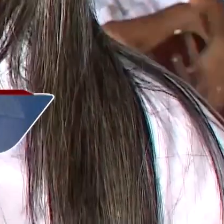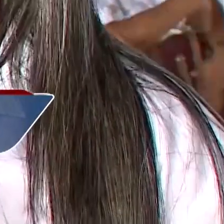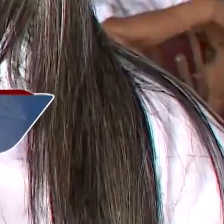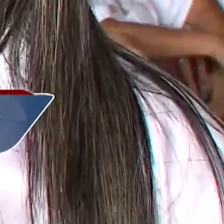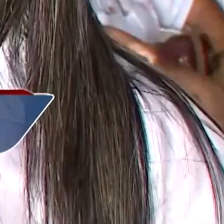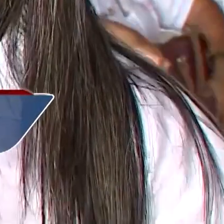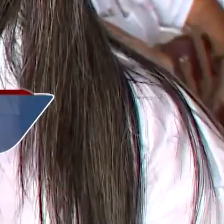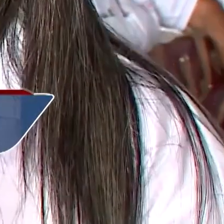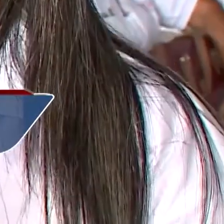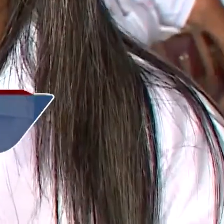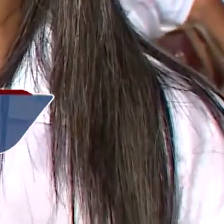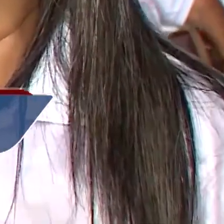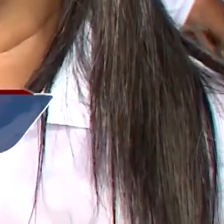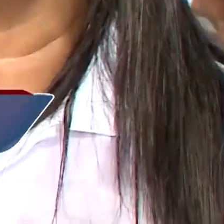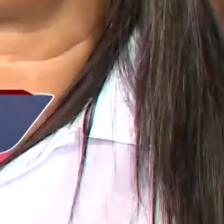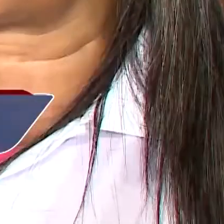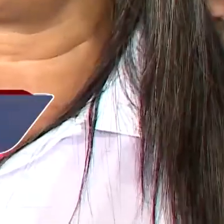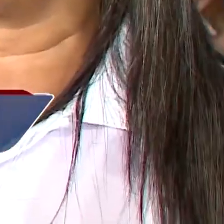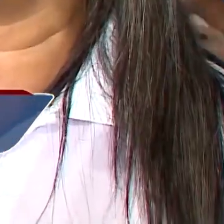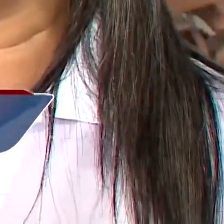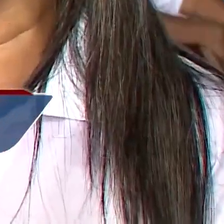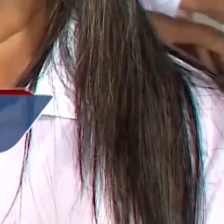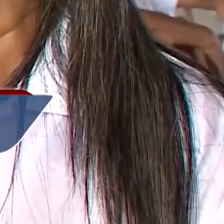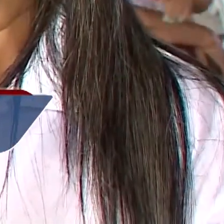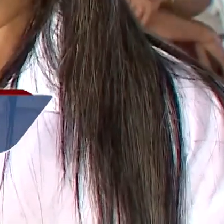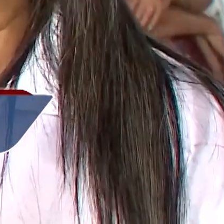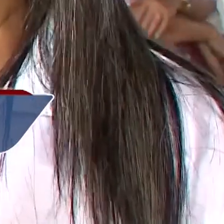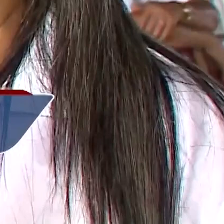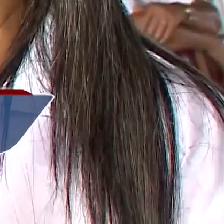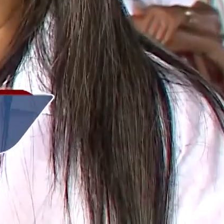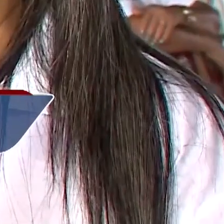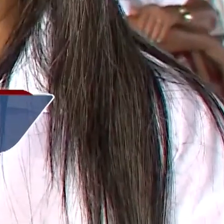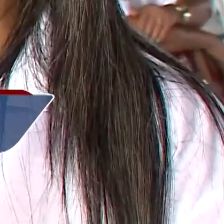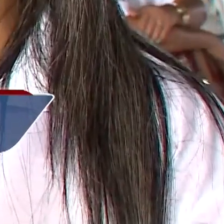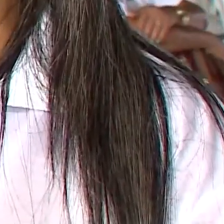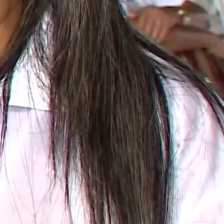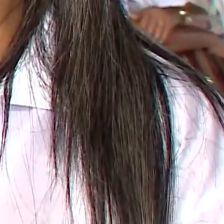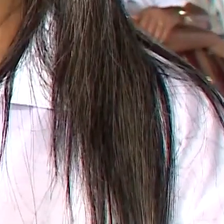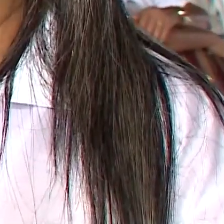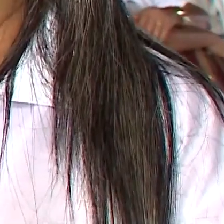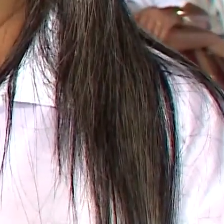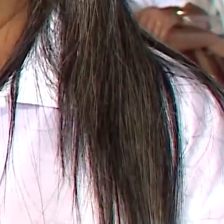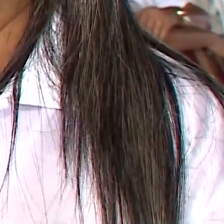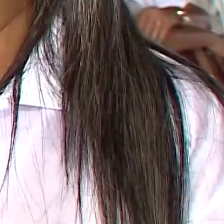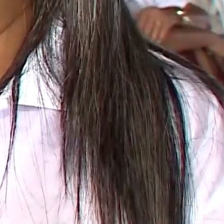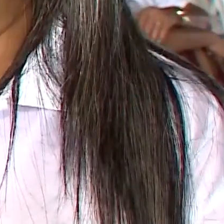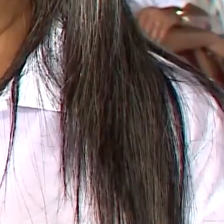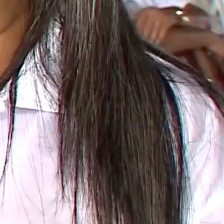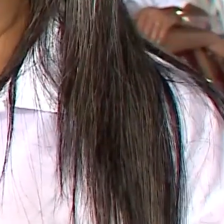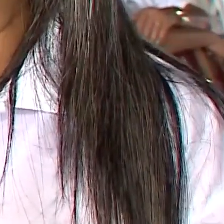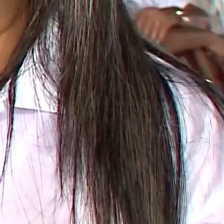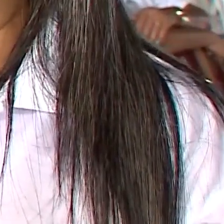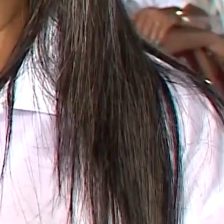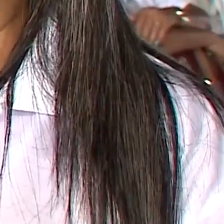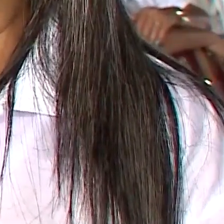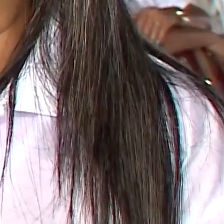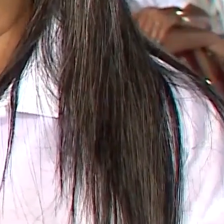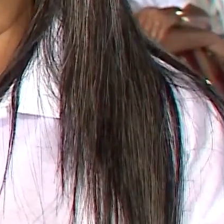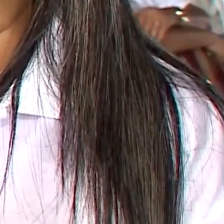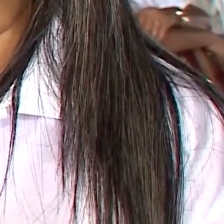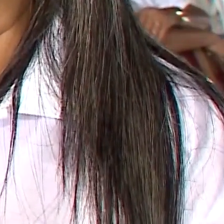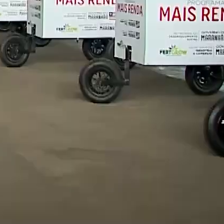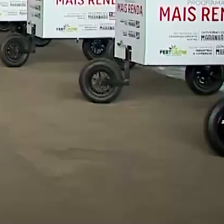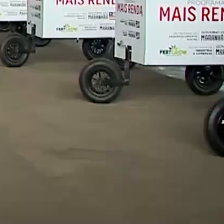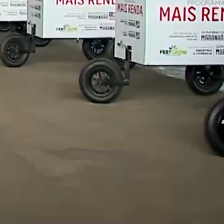pizza. Agora resolvi, 2 anos que eu estou vendendo e está me ajudando muito. E eu agradeço a Deus por